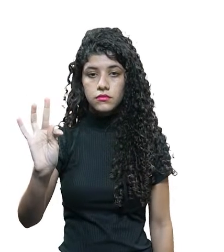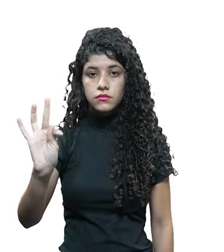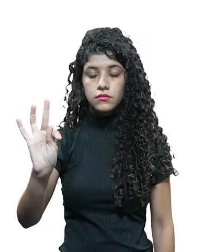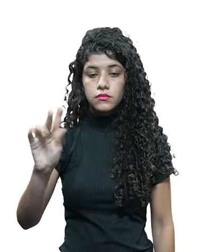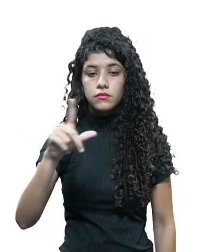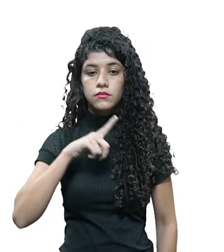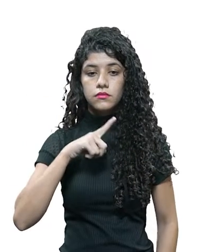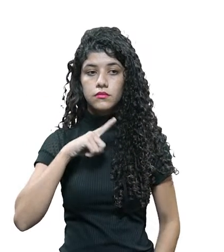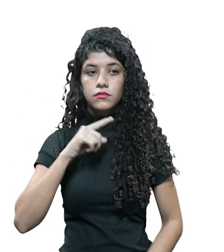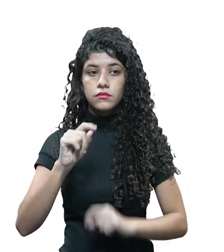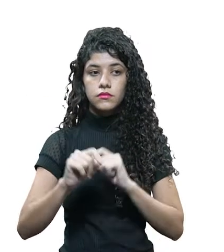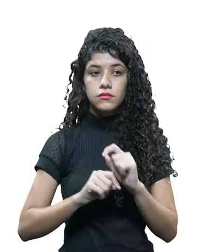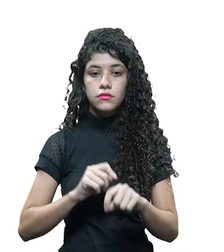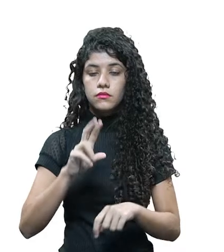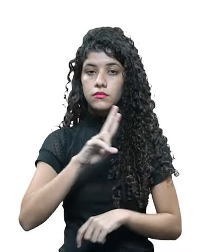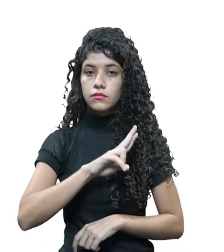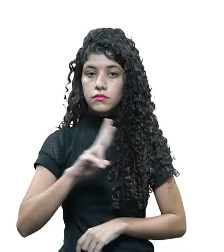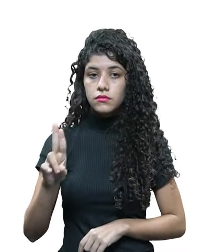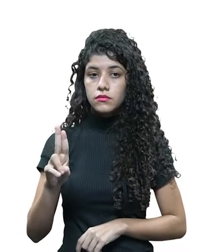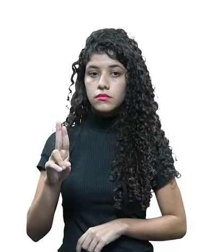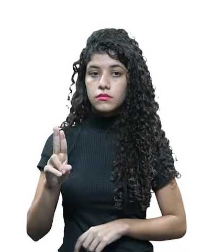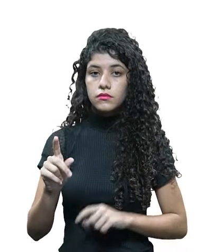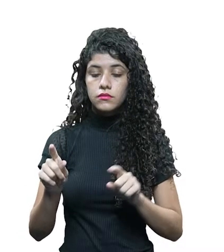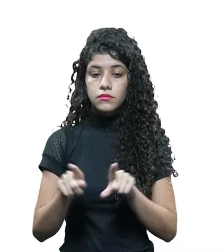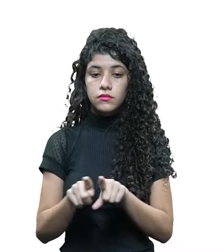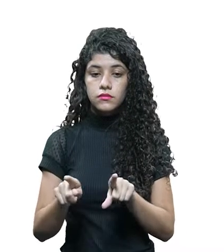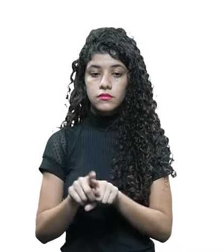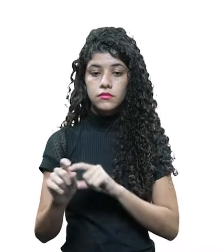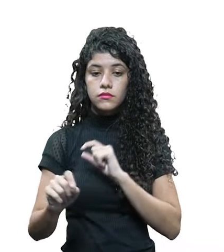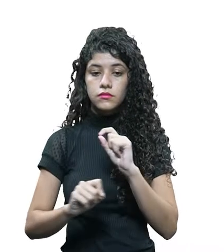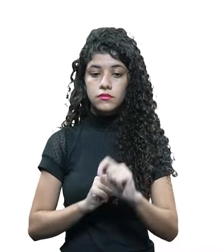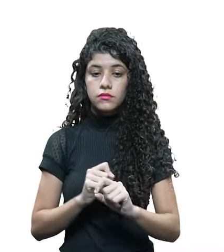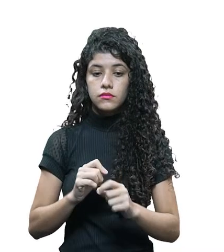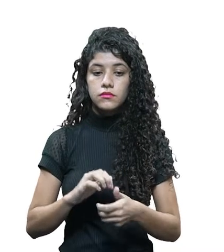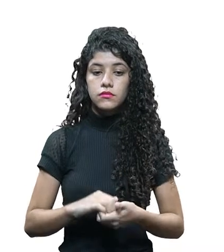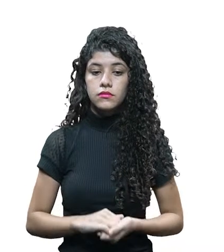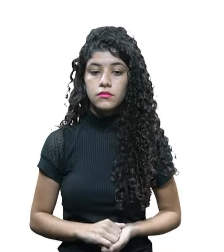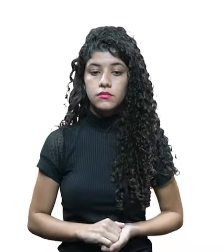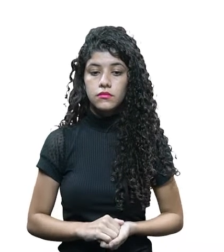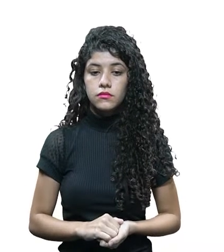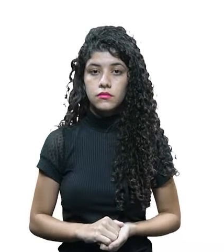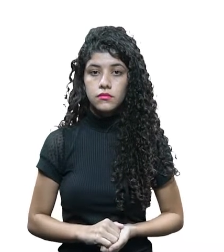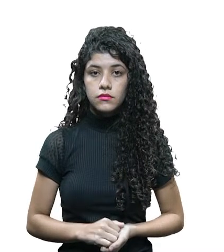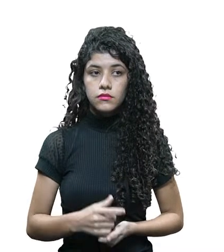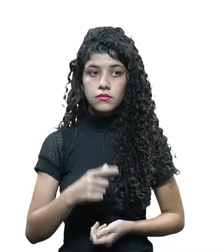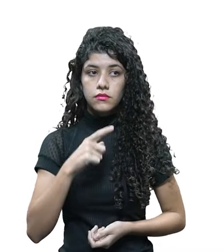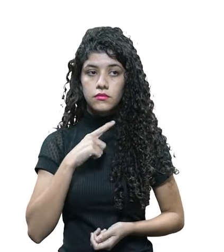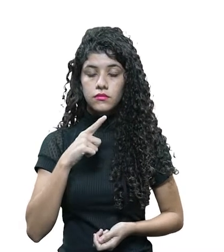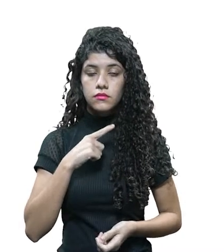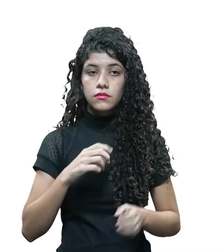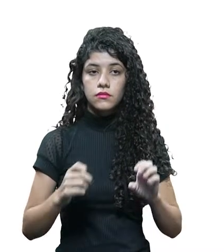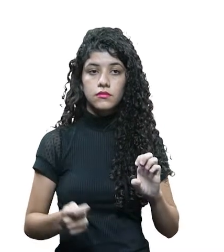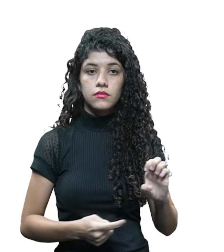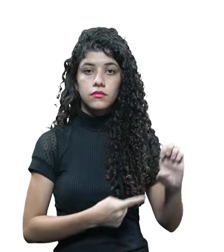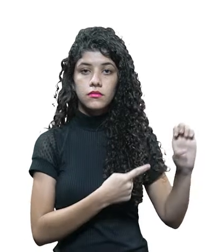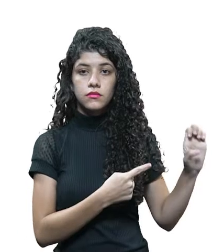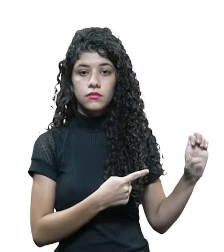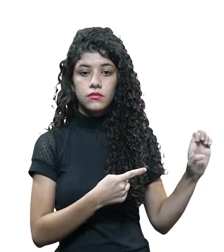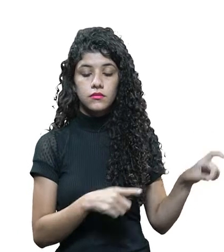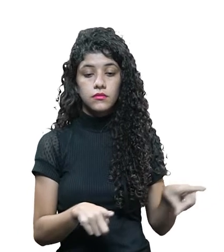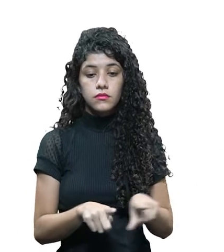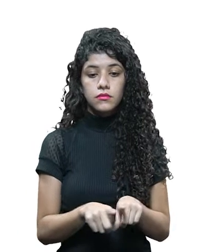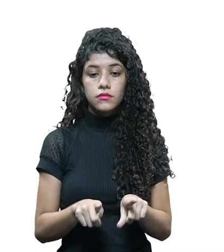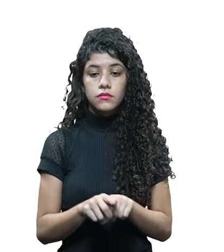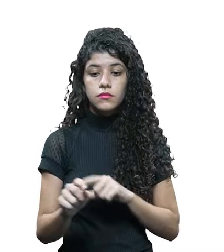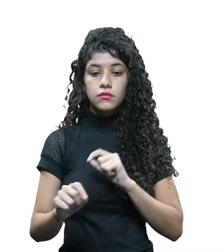onde na sua base, em cima, está o nome da conta e aqui, logo abaixo, do lado esquerdo, os lançamentos